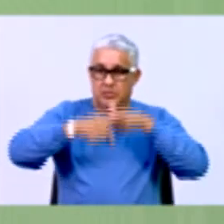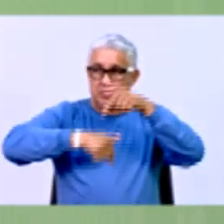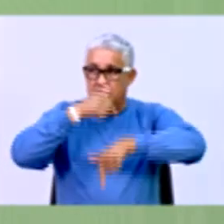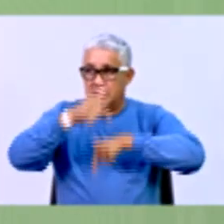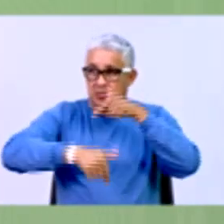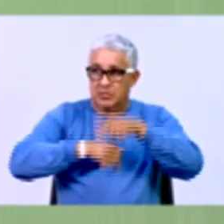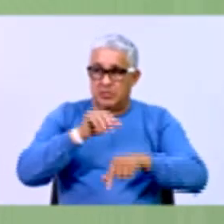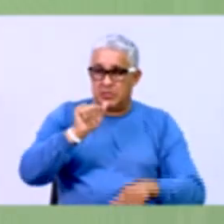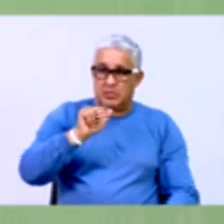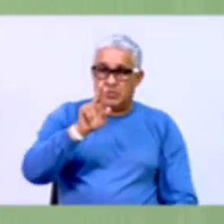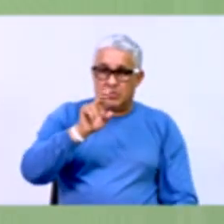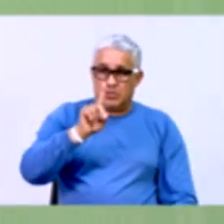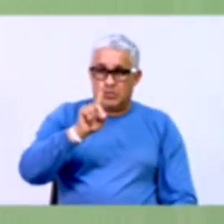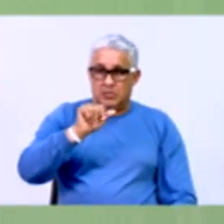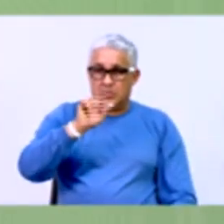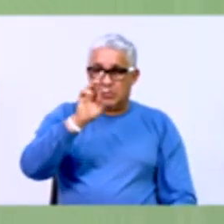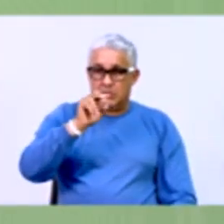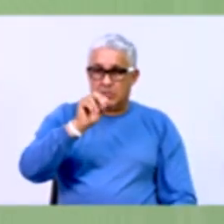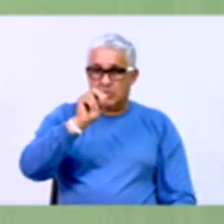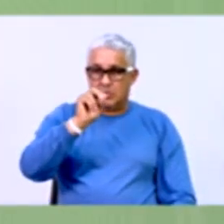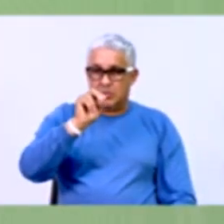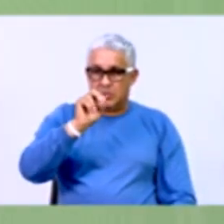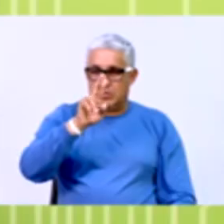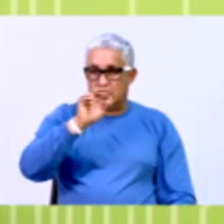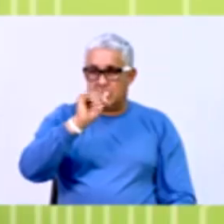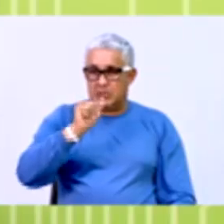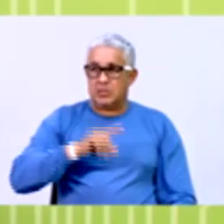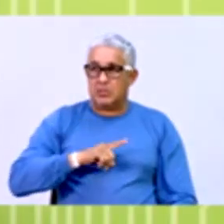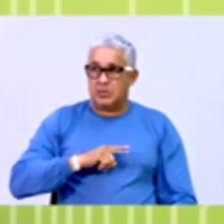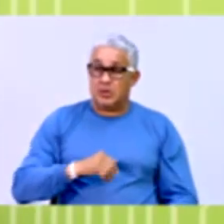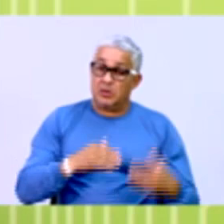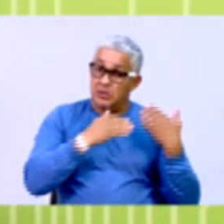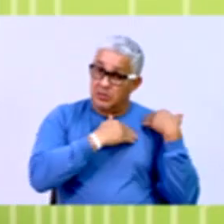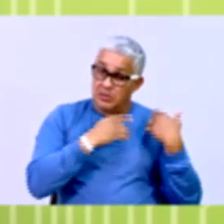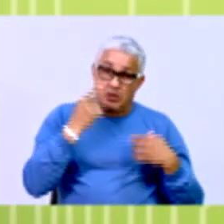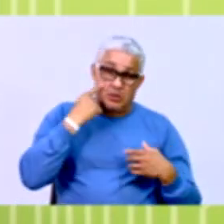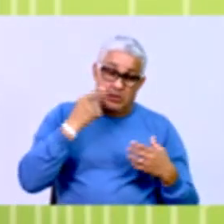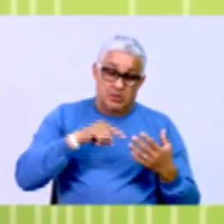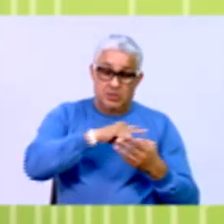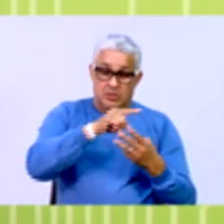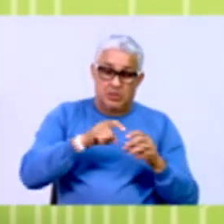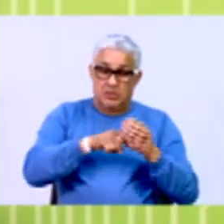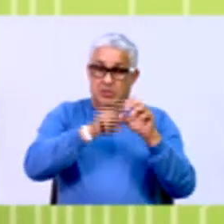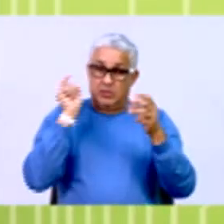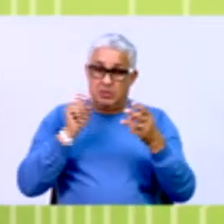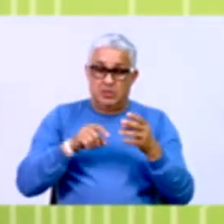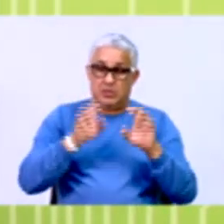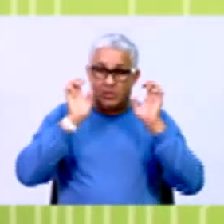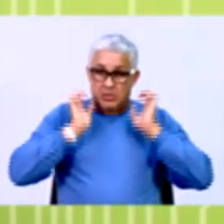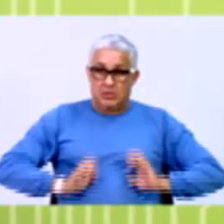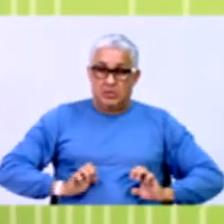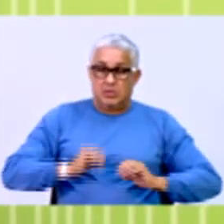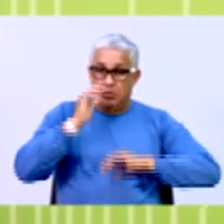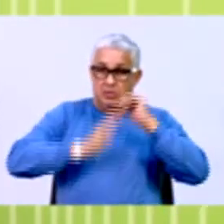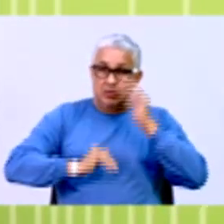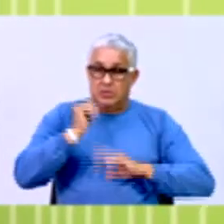de auditoria. Então a gente viu responsabilidade, independência, ética